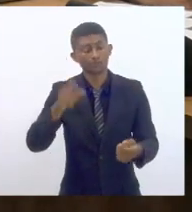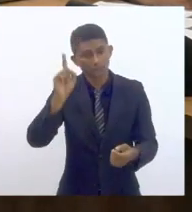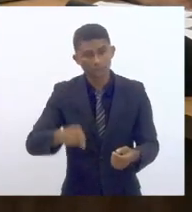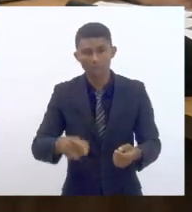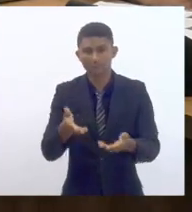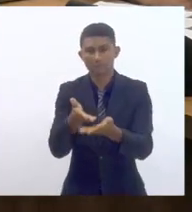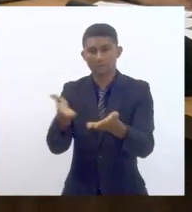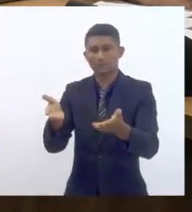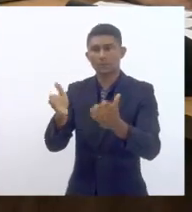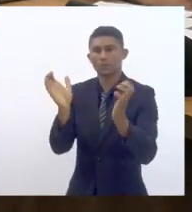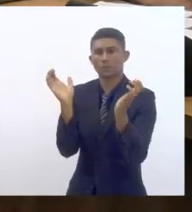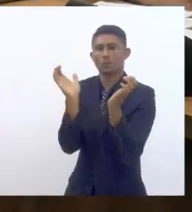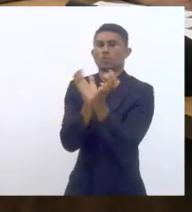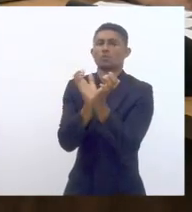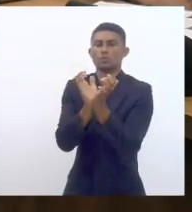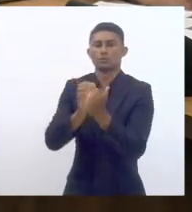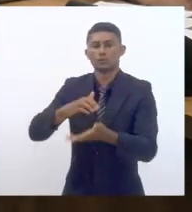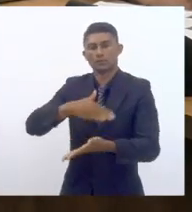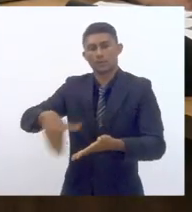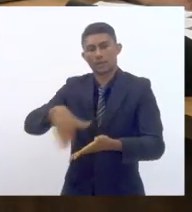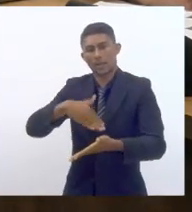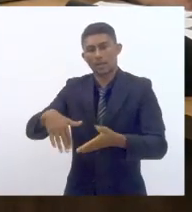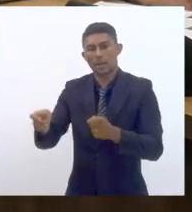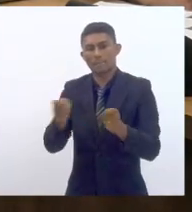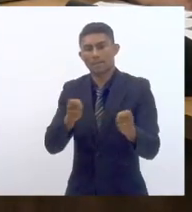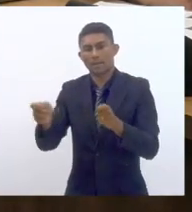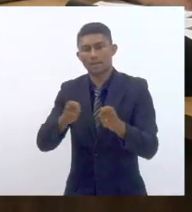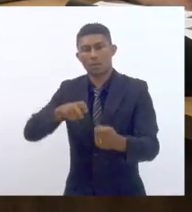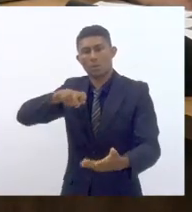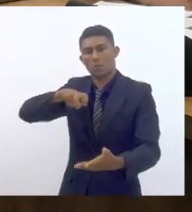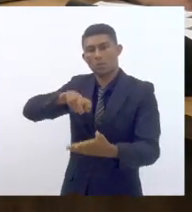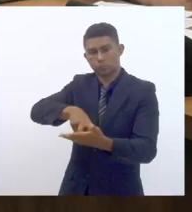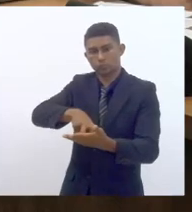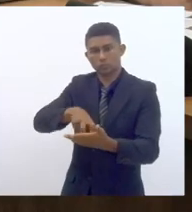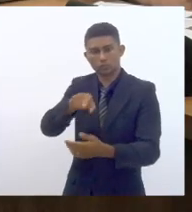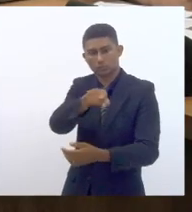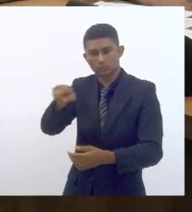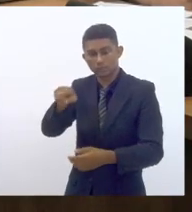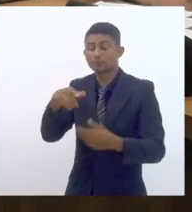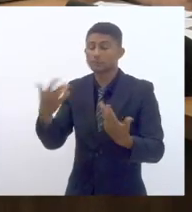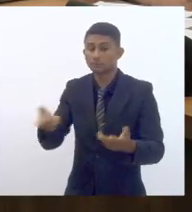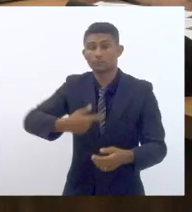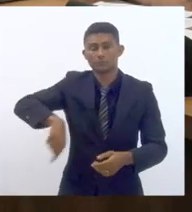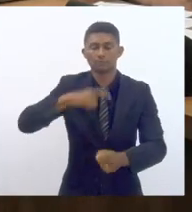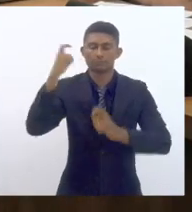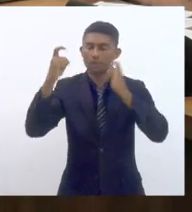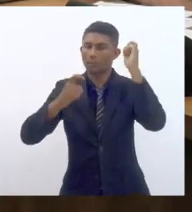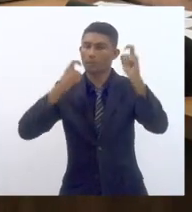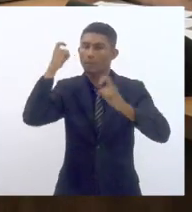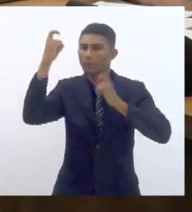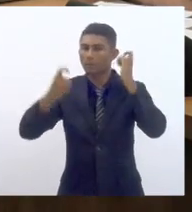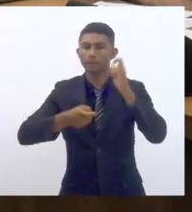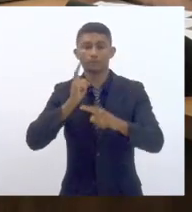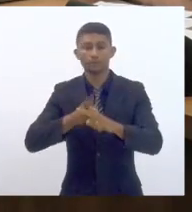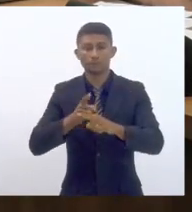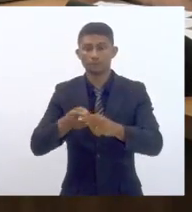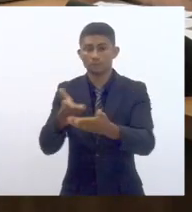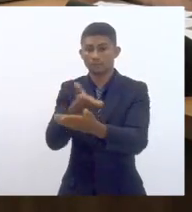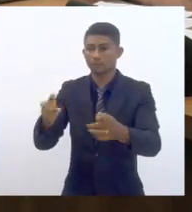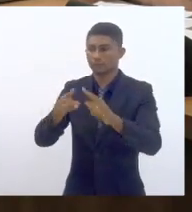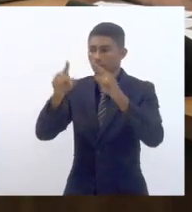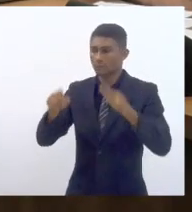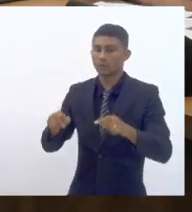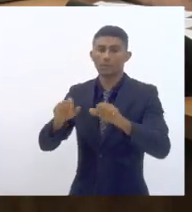técnico da Secretaria de Administração Penitenciária. E a gente tem uma preocupação que, com a transformação dos agentes em